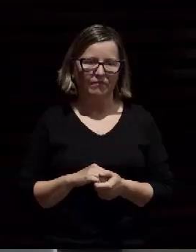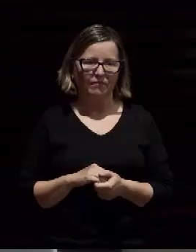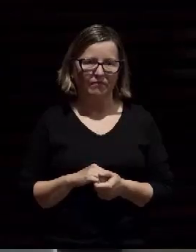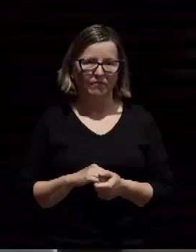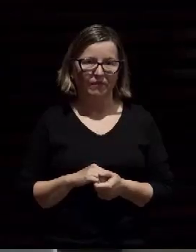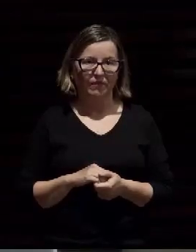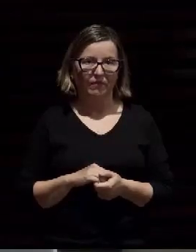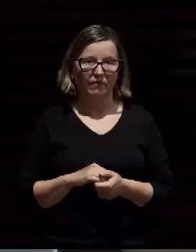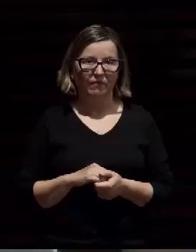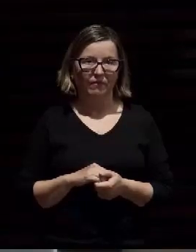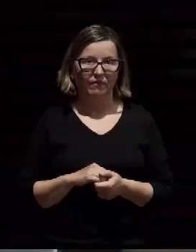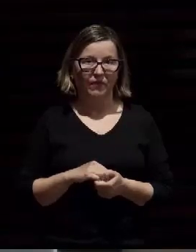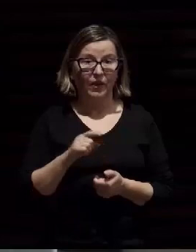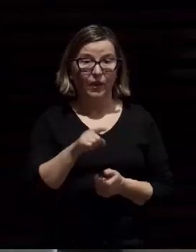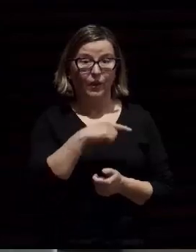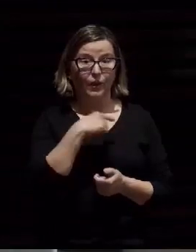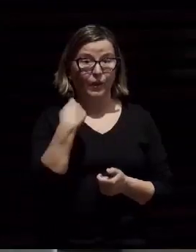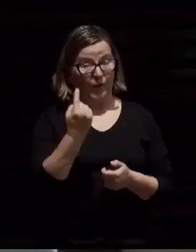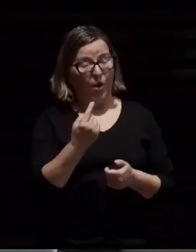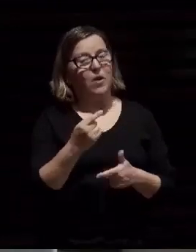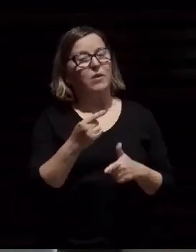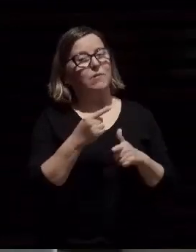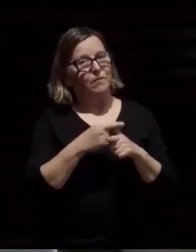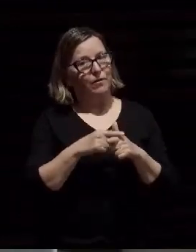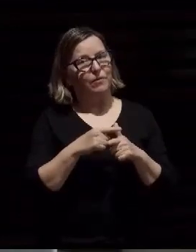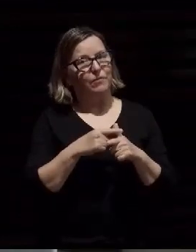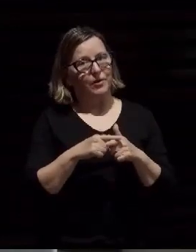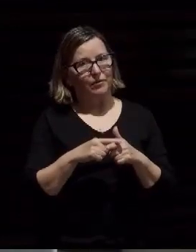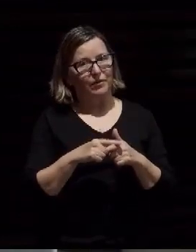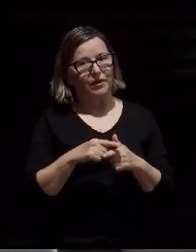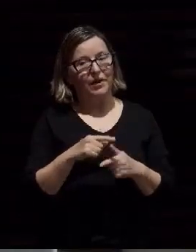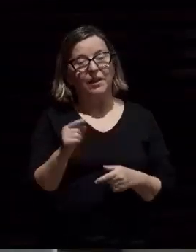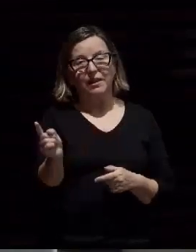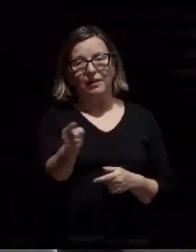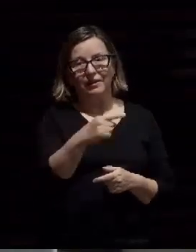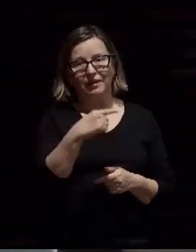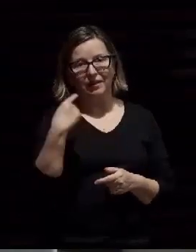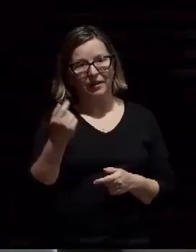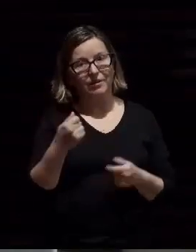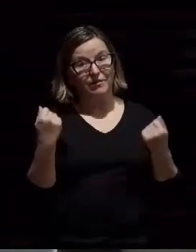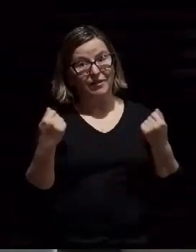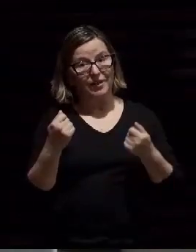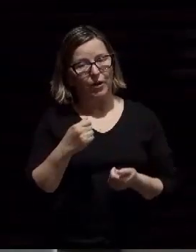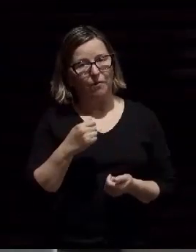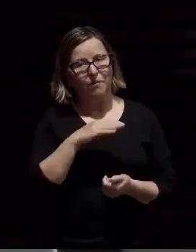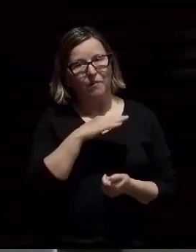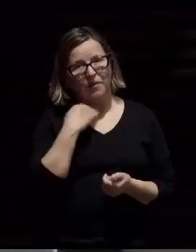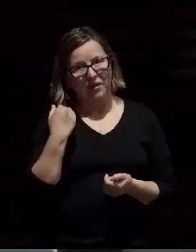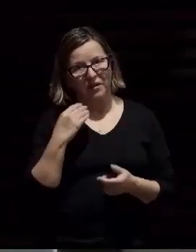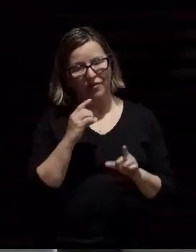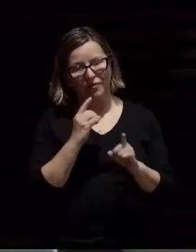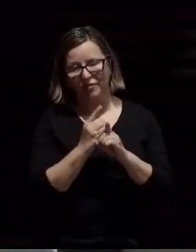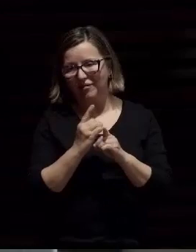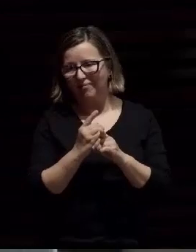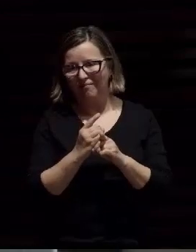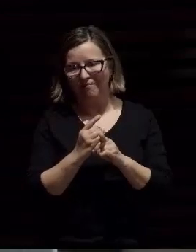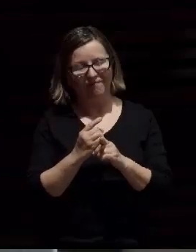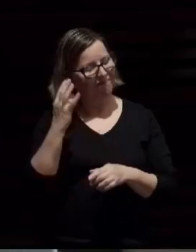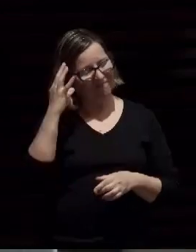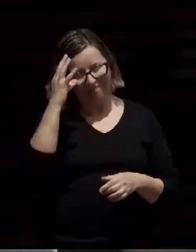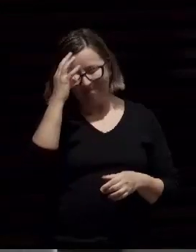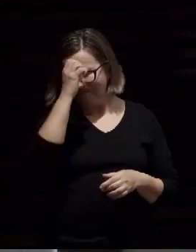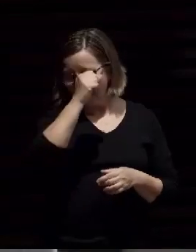Nós é que somos o problema. E nós é que precisamos morrer. E os discípulos não entendiam isto.